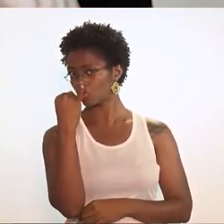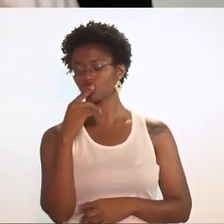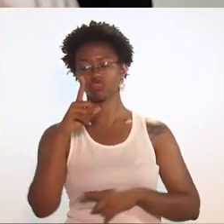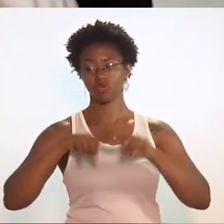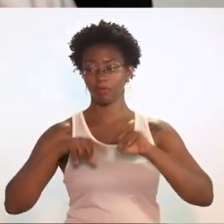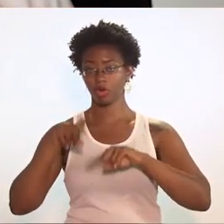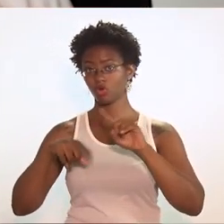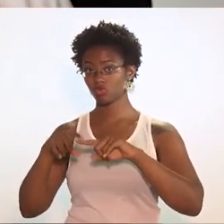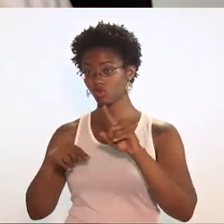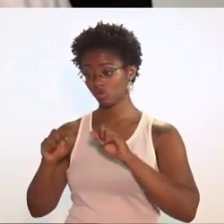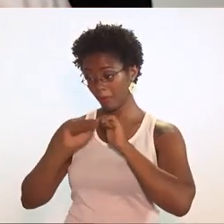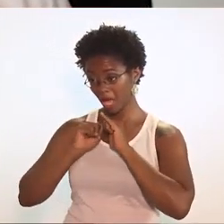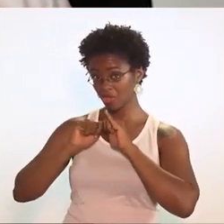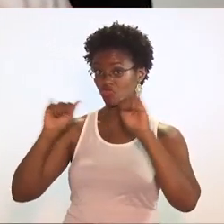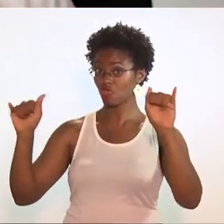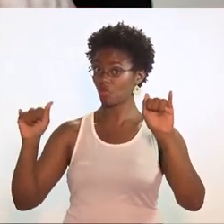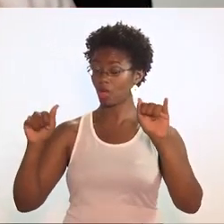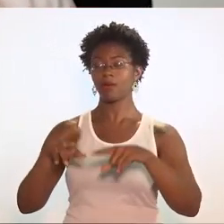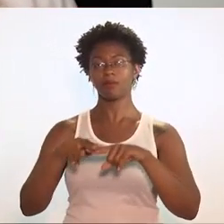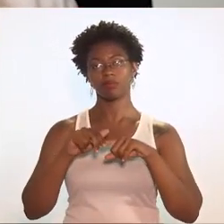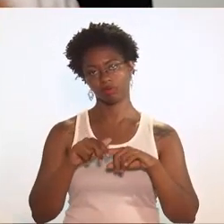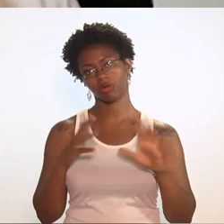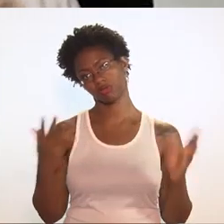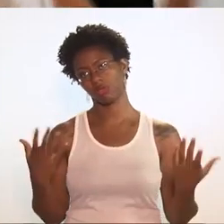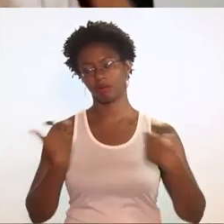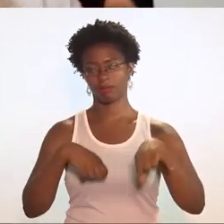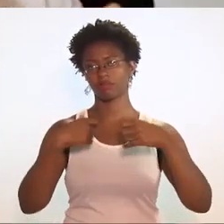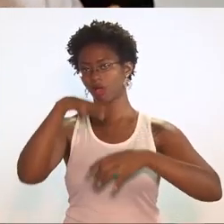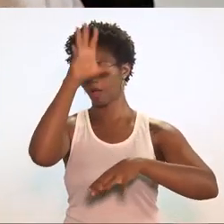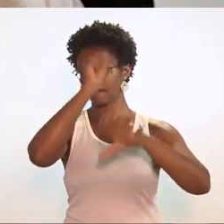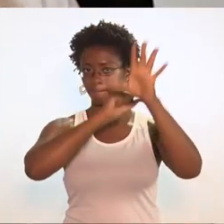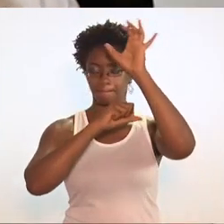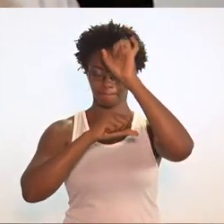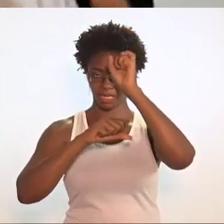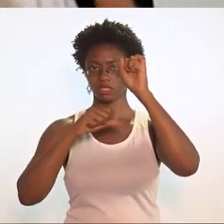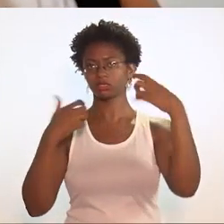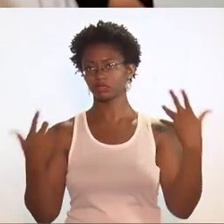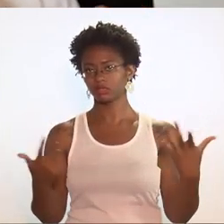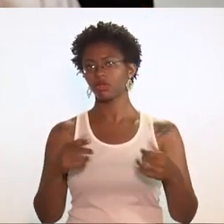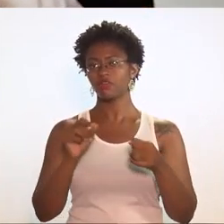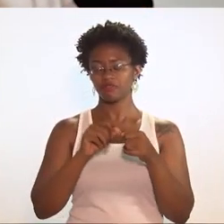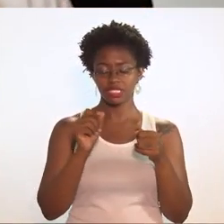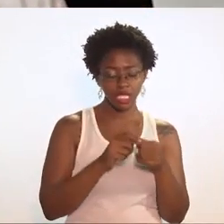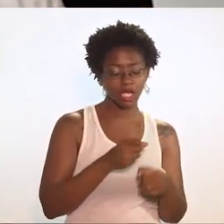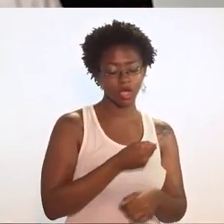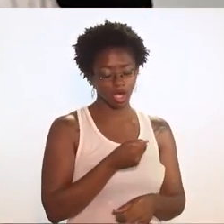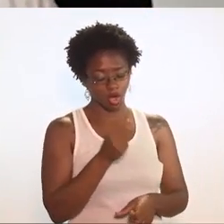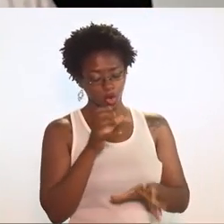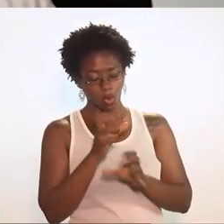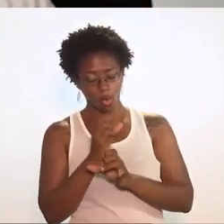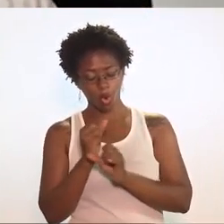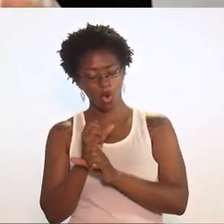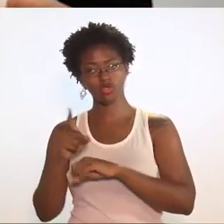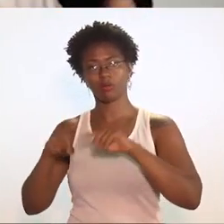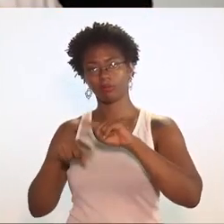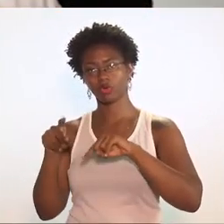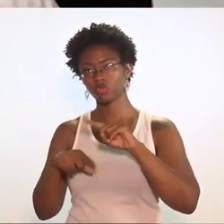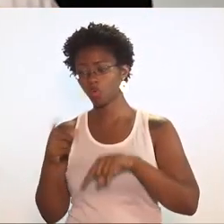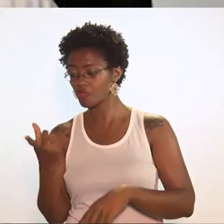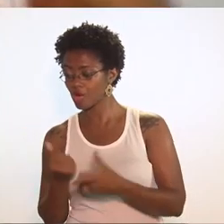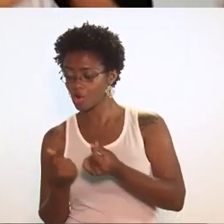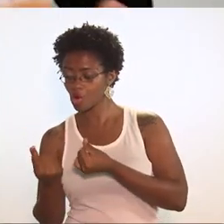ela aprenda a divulgar o seu produto nas redes sociais, a trabalhar com esse produto nas redes sociais. E o terceiro